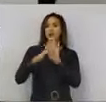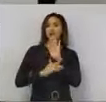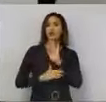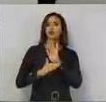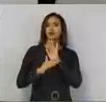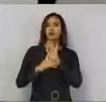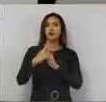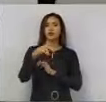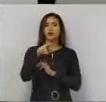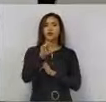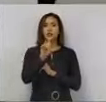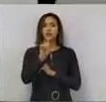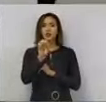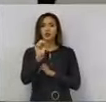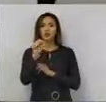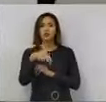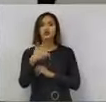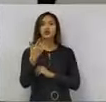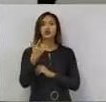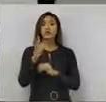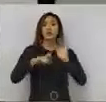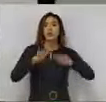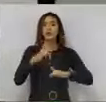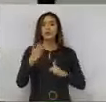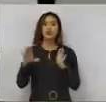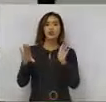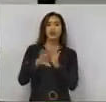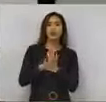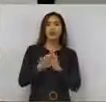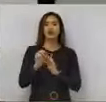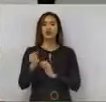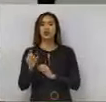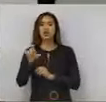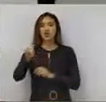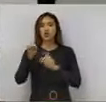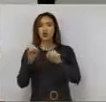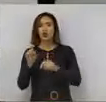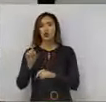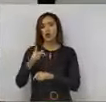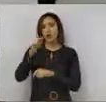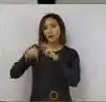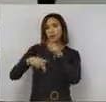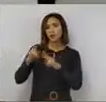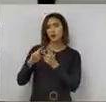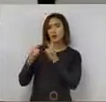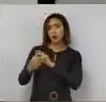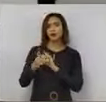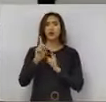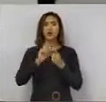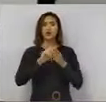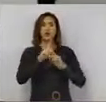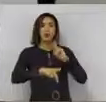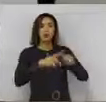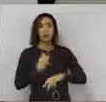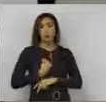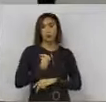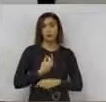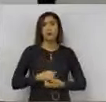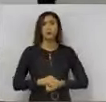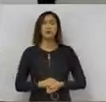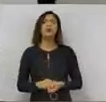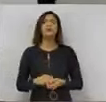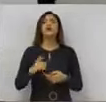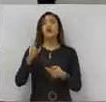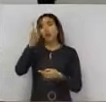Prodesan, de acordo com a ordem de chegada, alternadas entre público virtual e público presencial, tentando